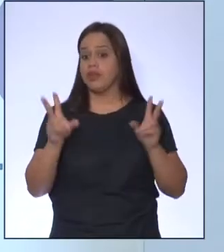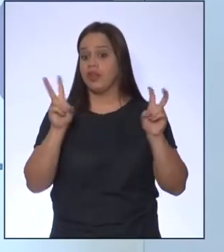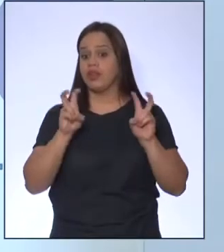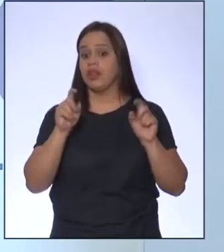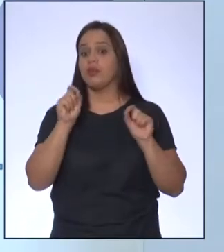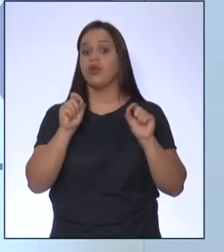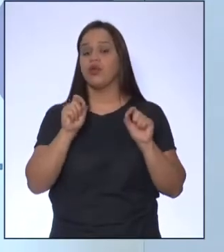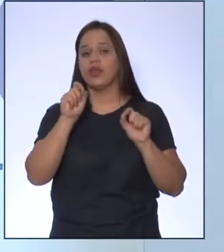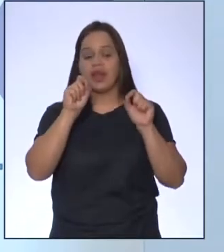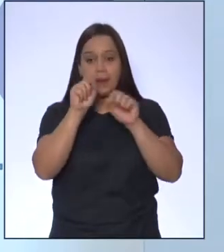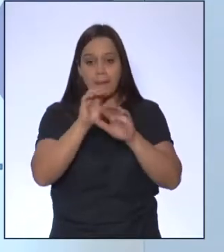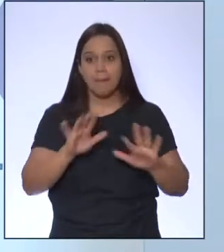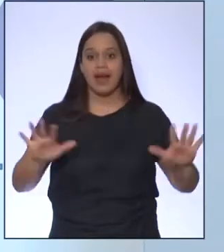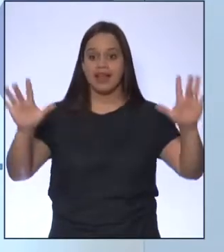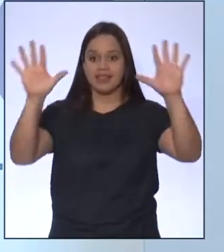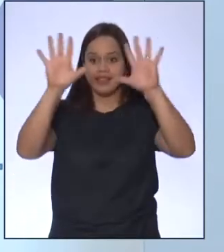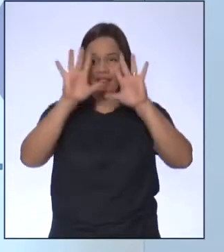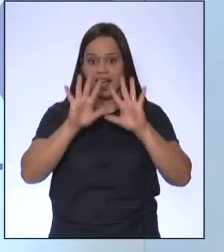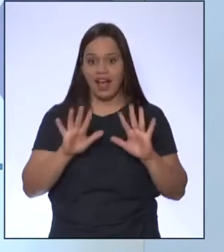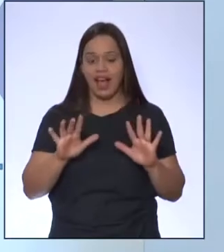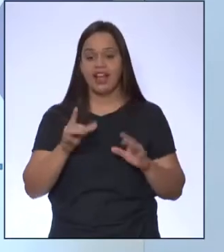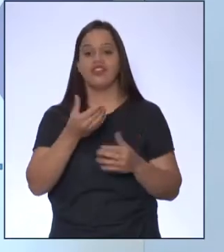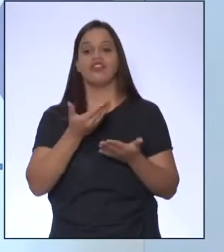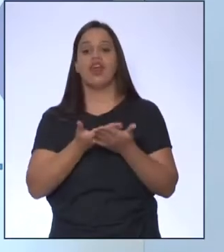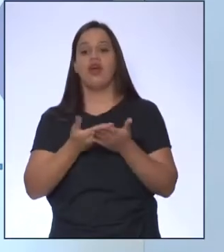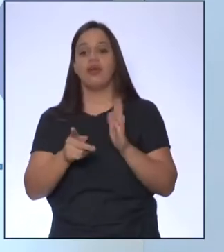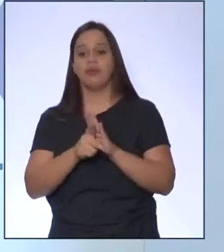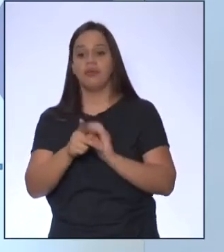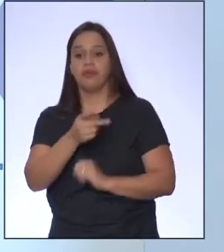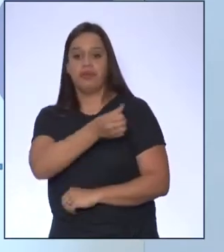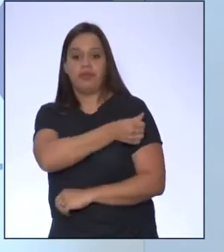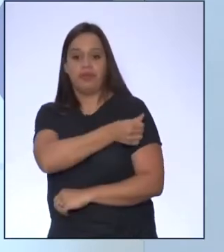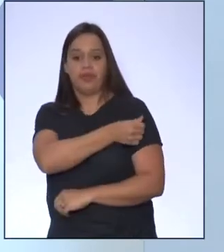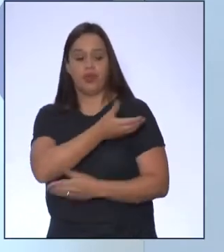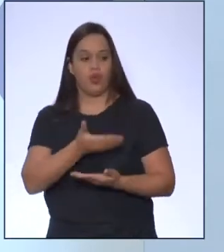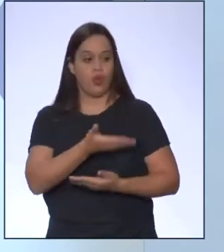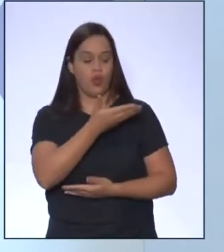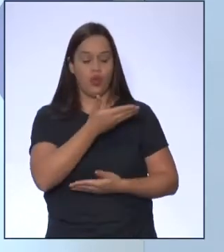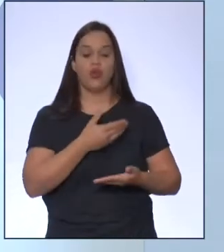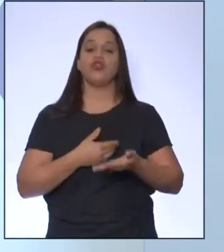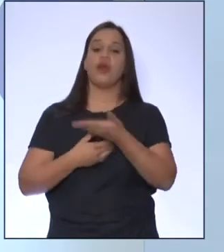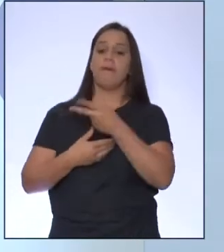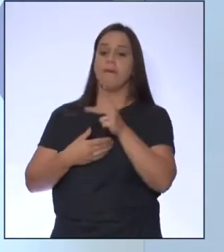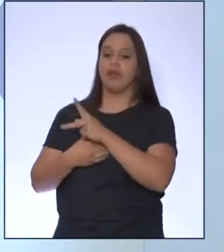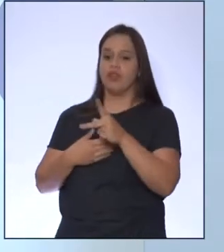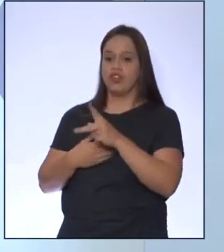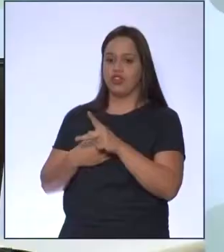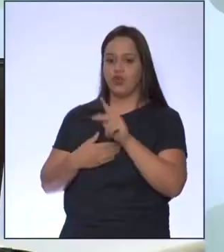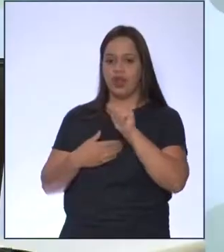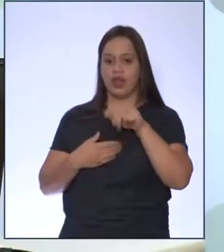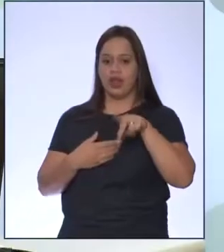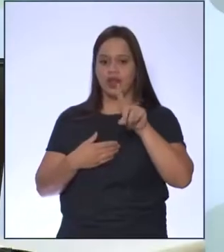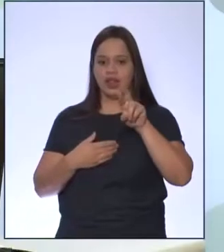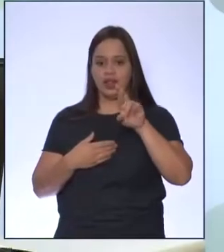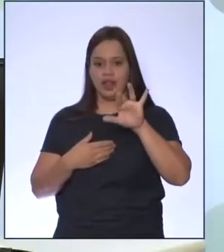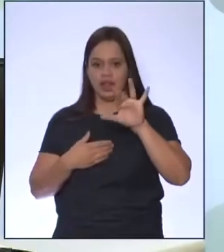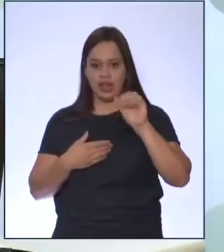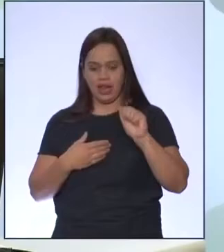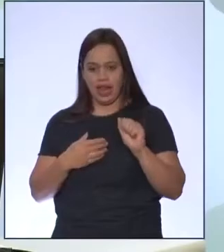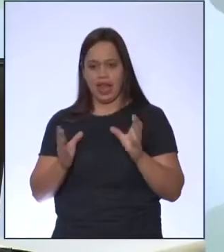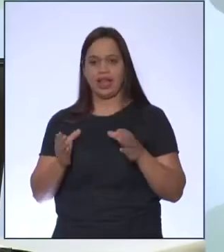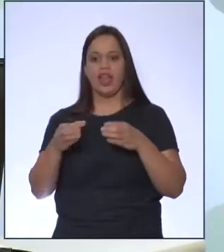temática de paisagem, uma aula do 6º ano. Estamos aqui com a professora Andréia Cardoso, que compõe a